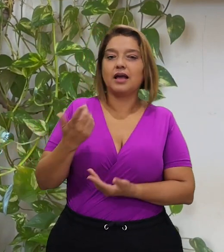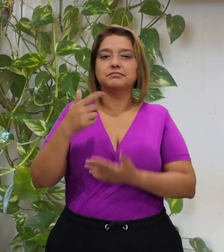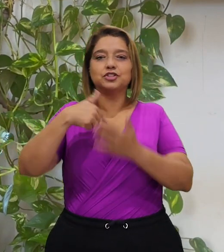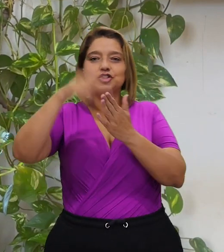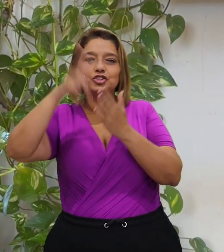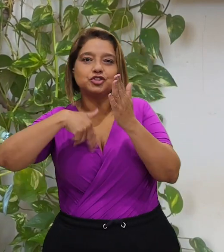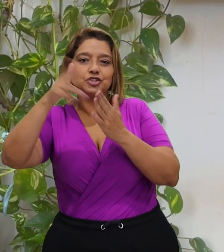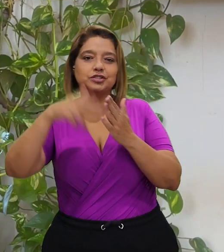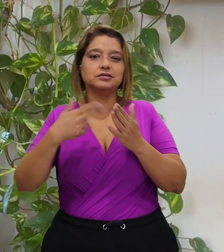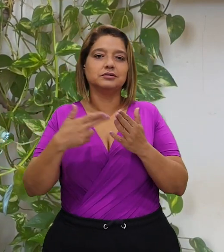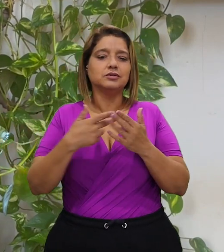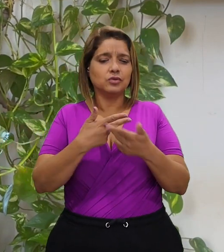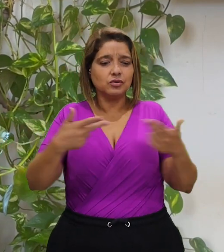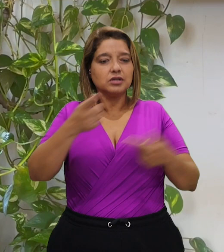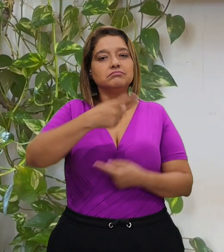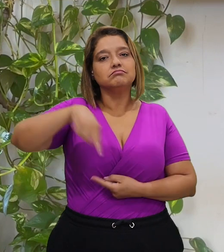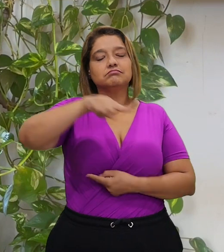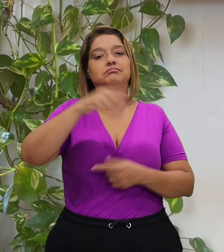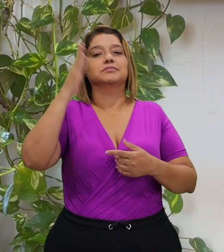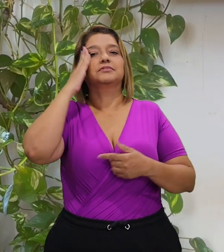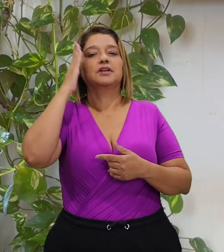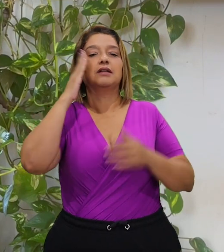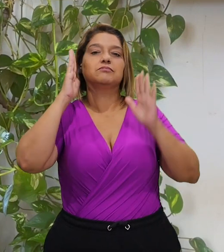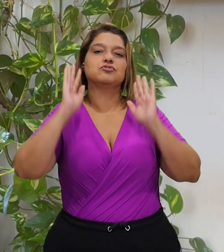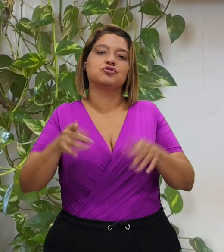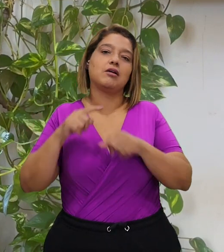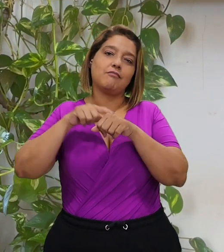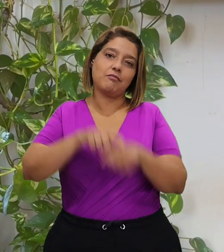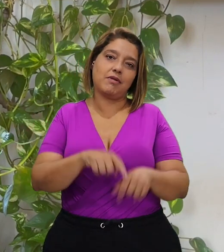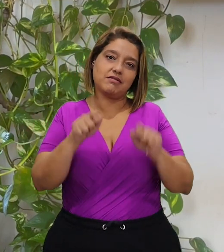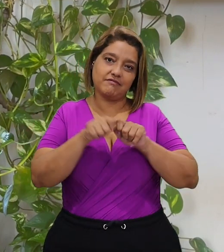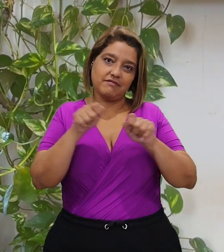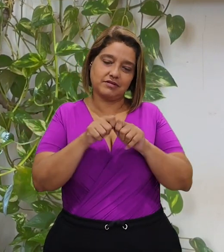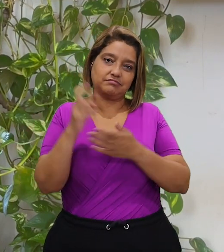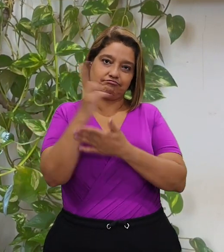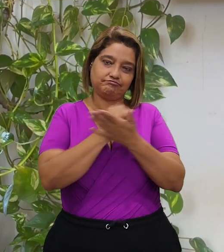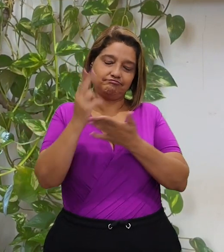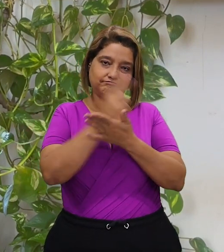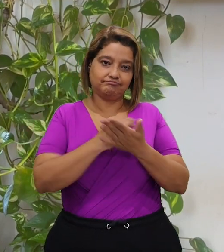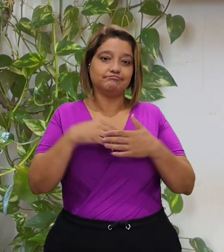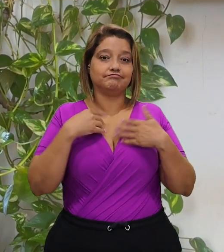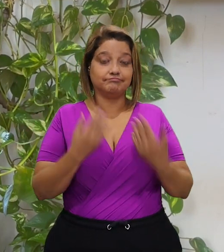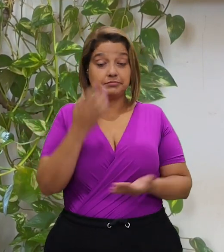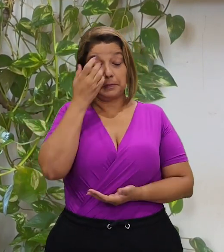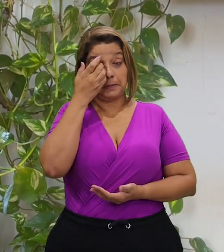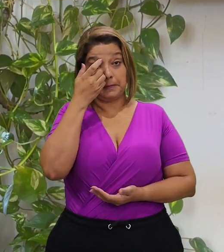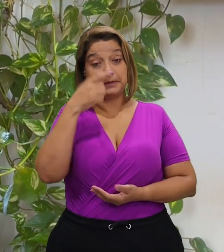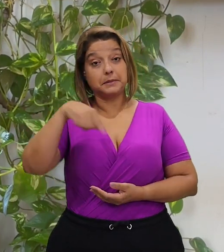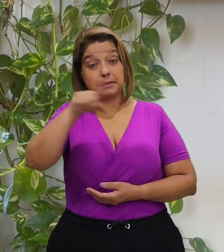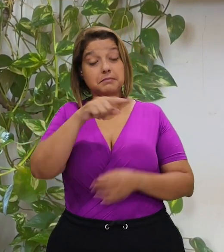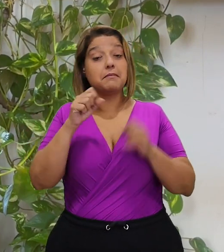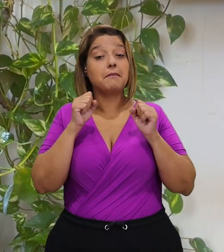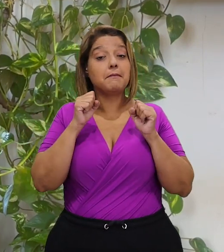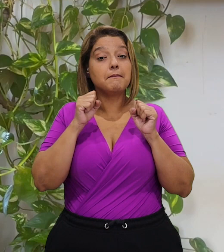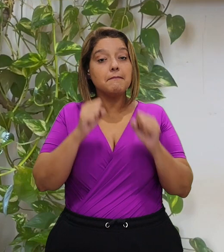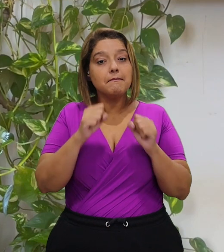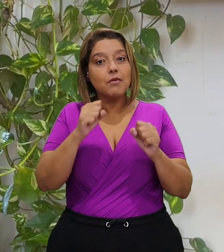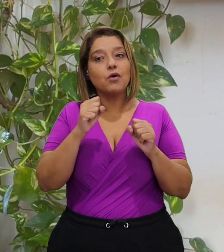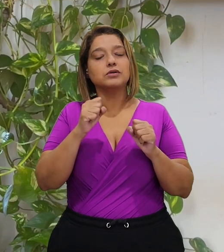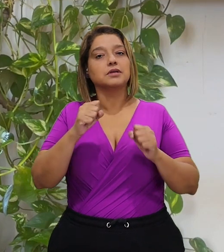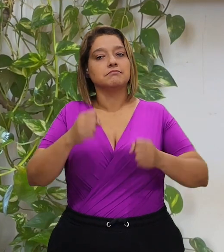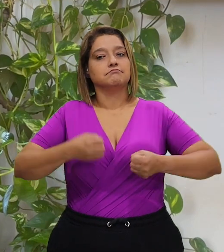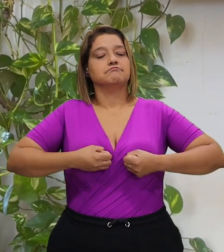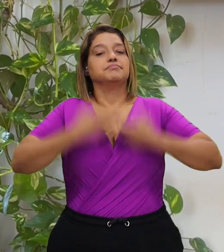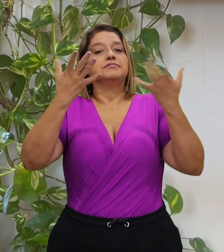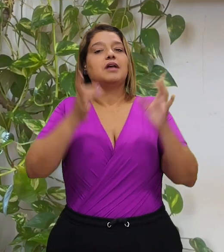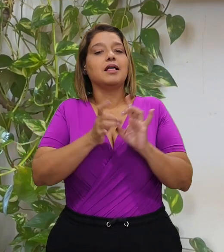técnica material acaba sendo um detalhe. Em que aspecto? Existem esses conteúdos básicos